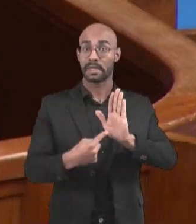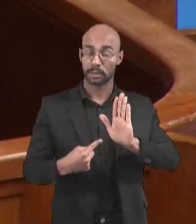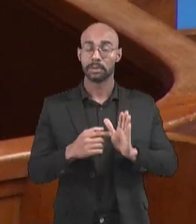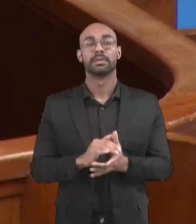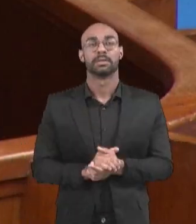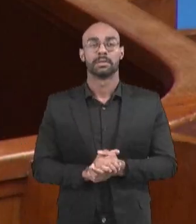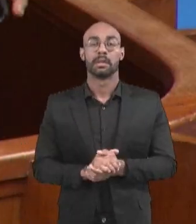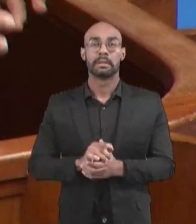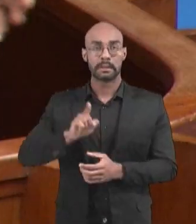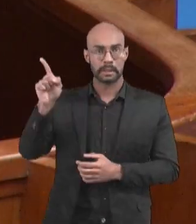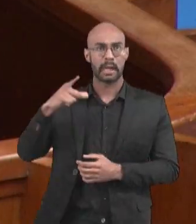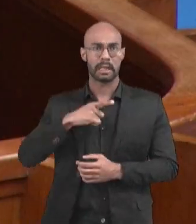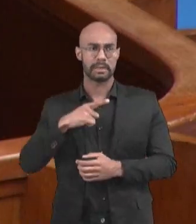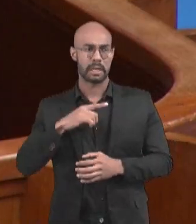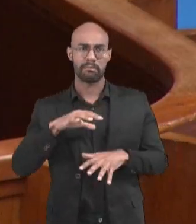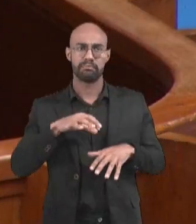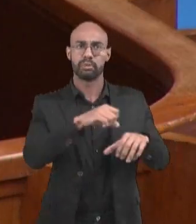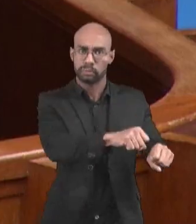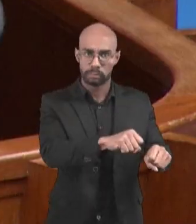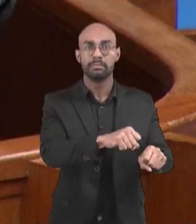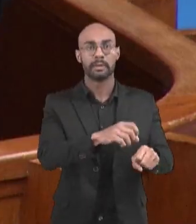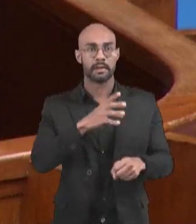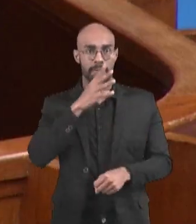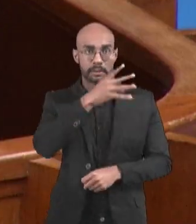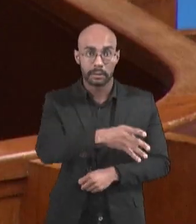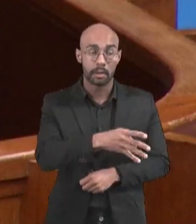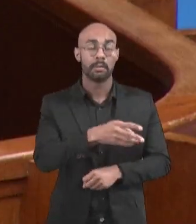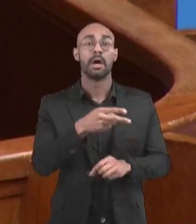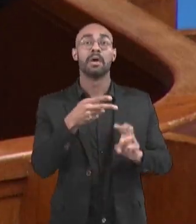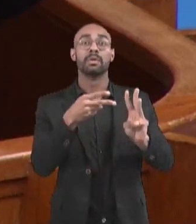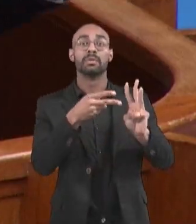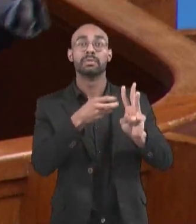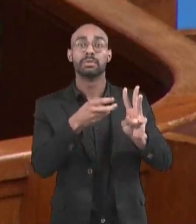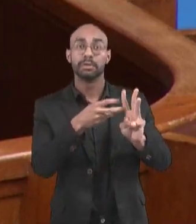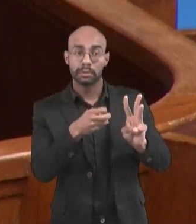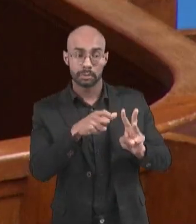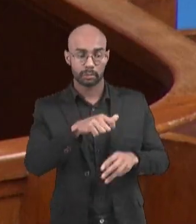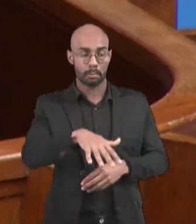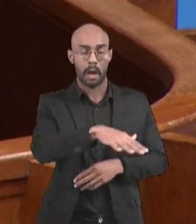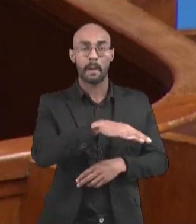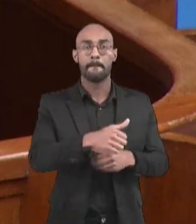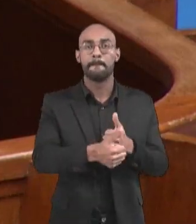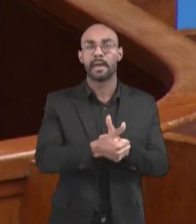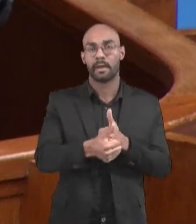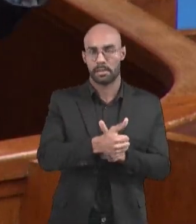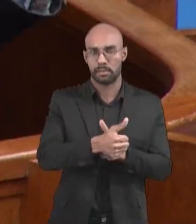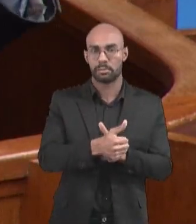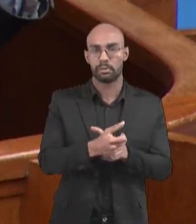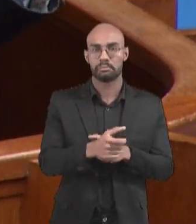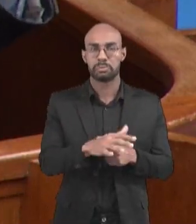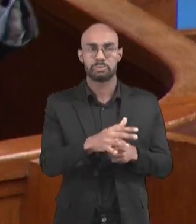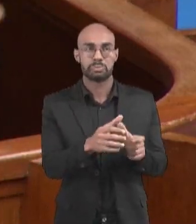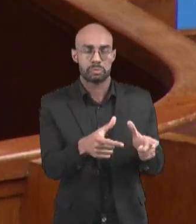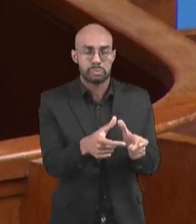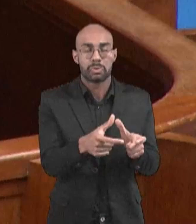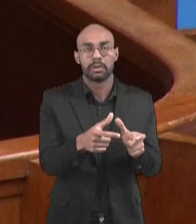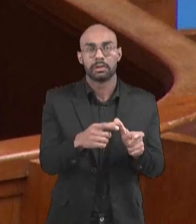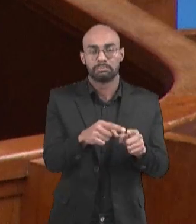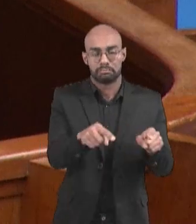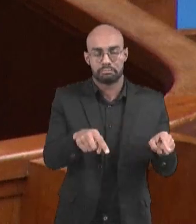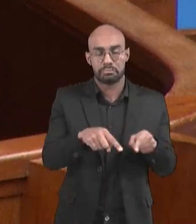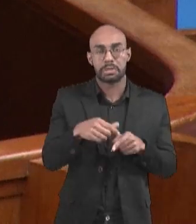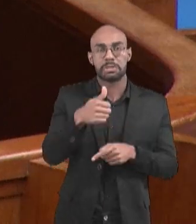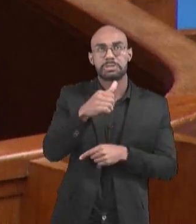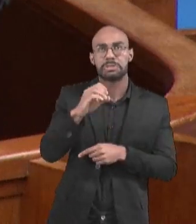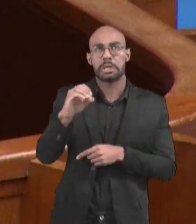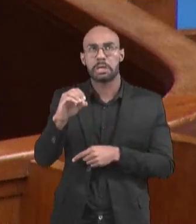mas como lá tem uma invasão, ficou os índios lá num pedaço de terra, mais ou menos 100 e poucos